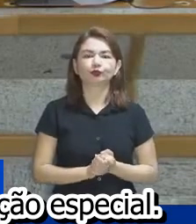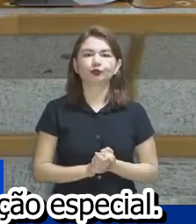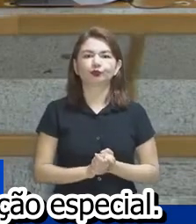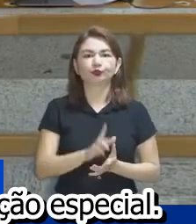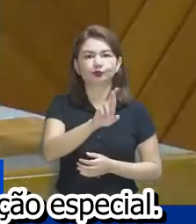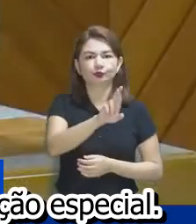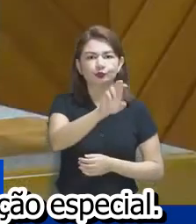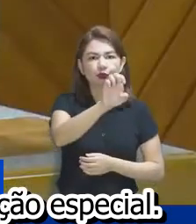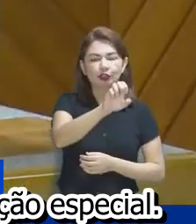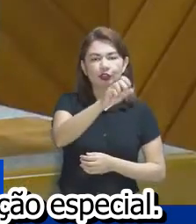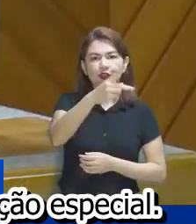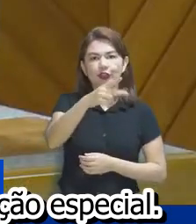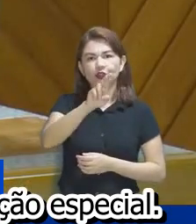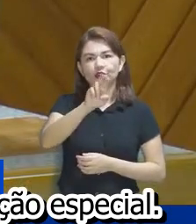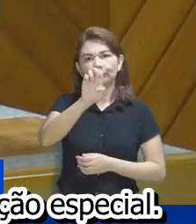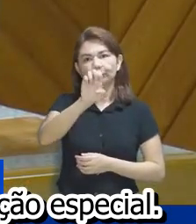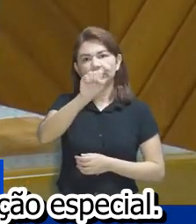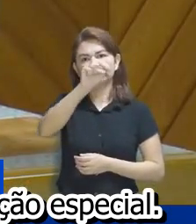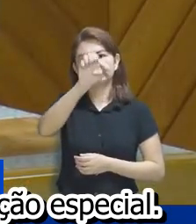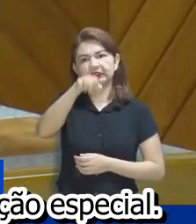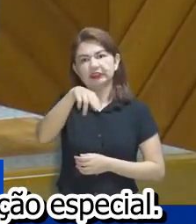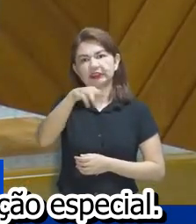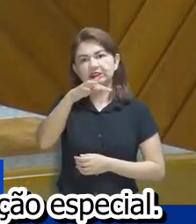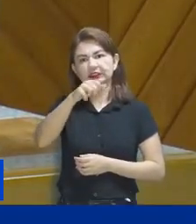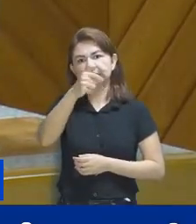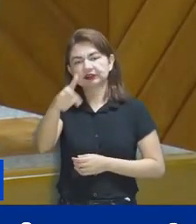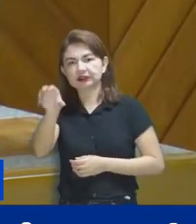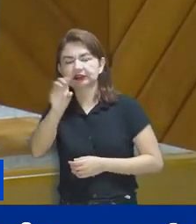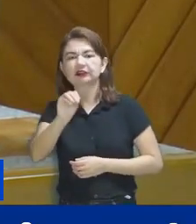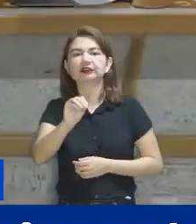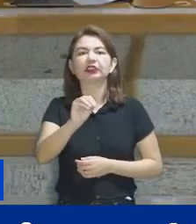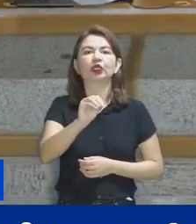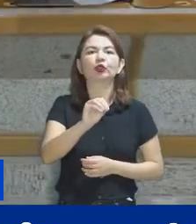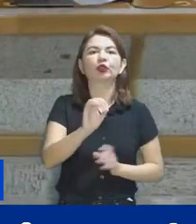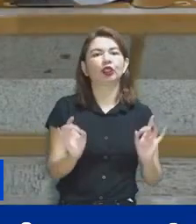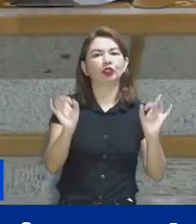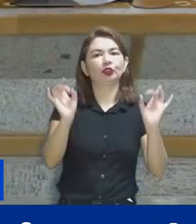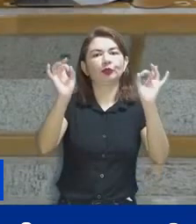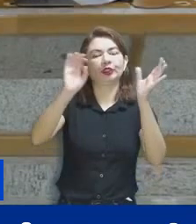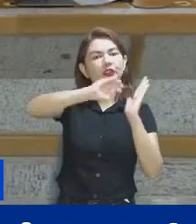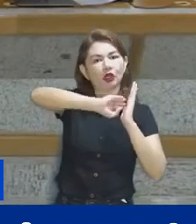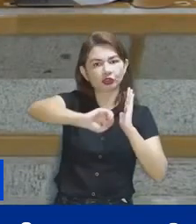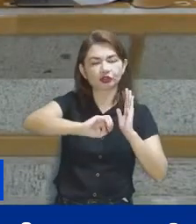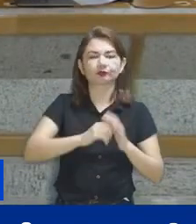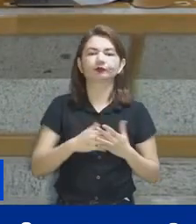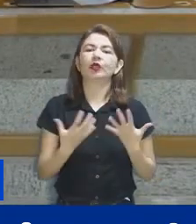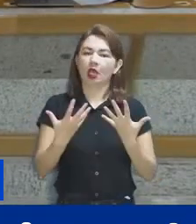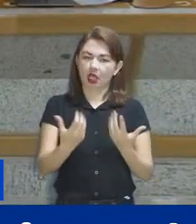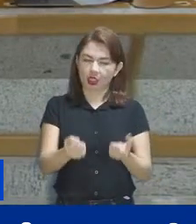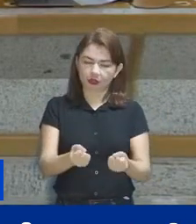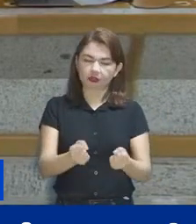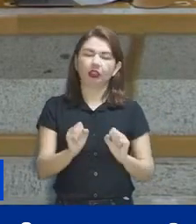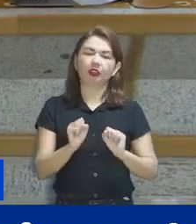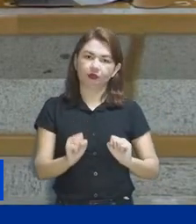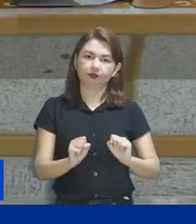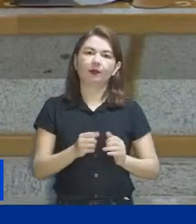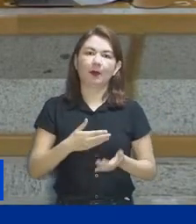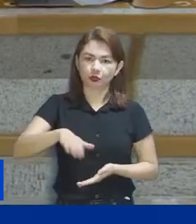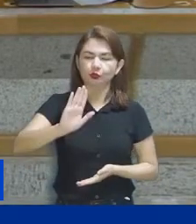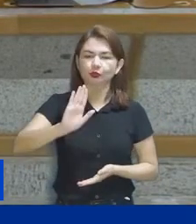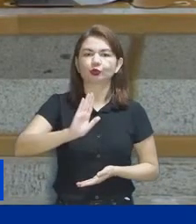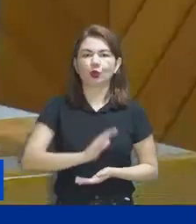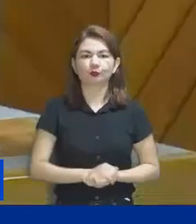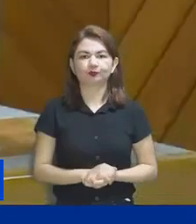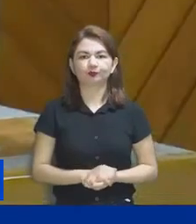João Diomedes Oliveira Araújo, da representação especial. Perfeito. Preliminar acolhida nessa parte, você pode prosseguir.